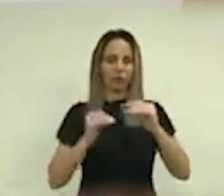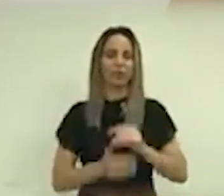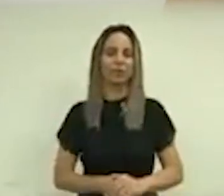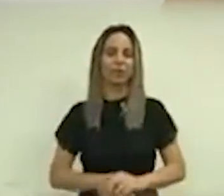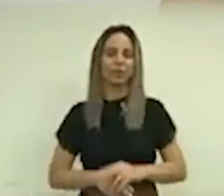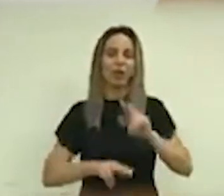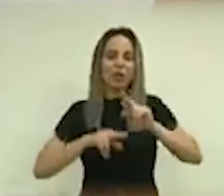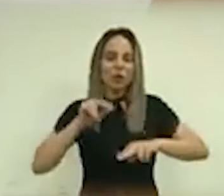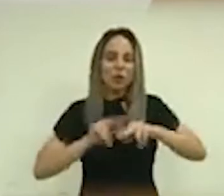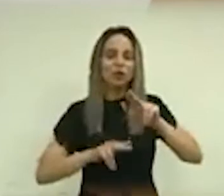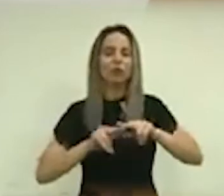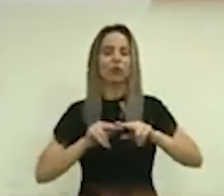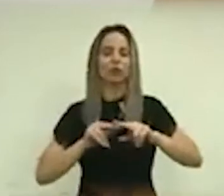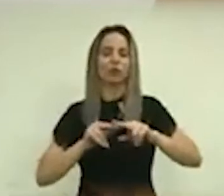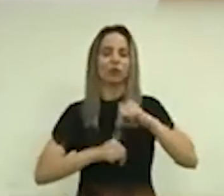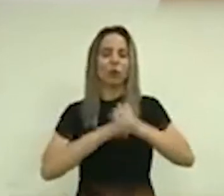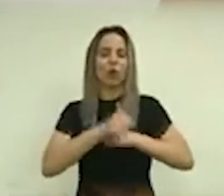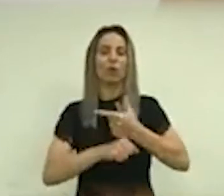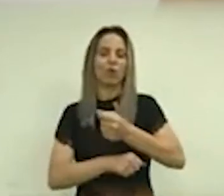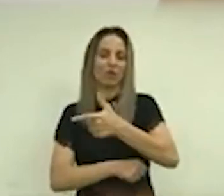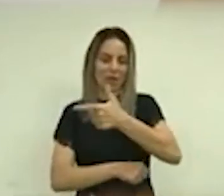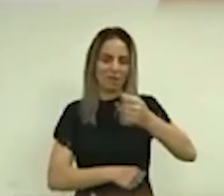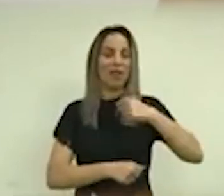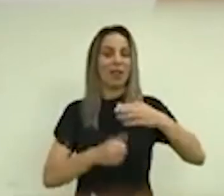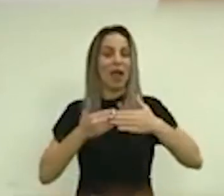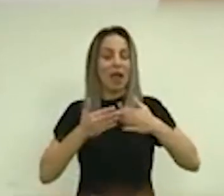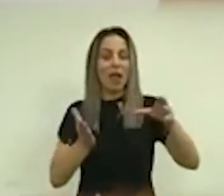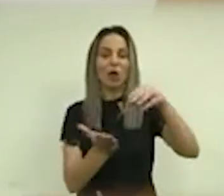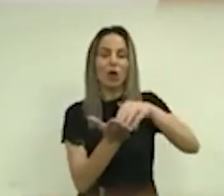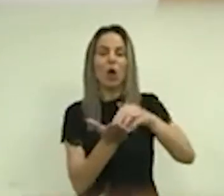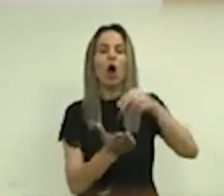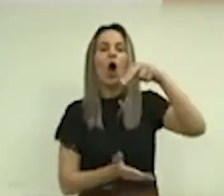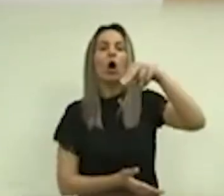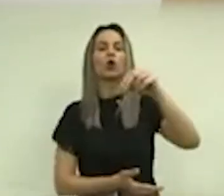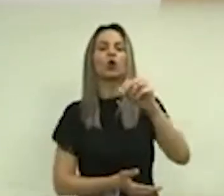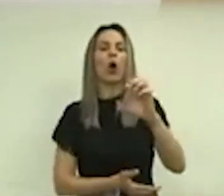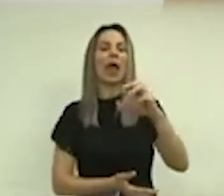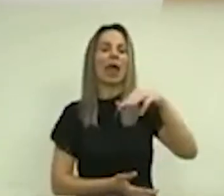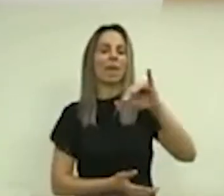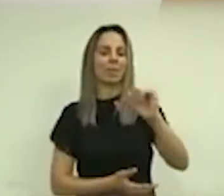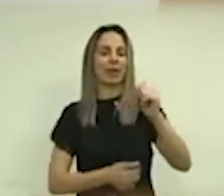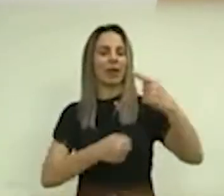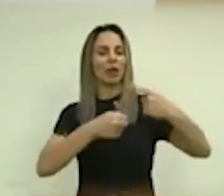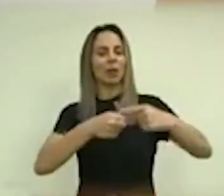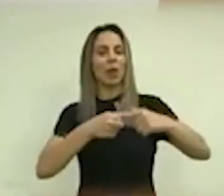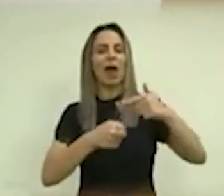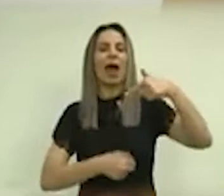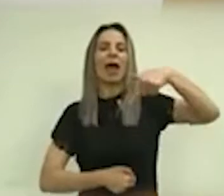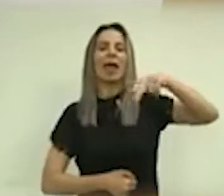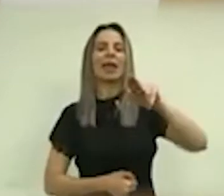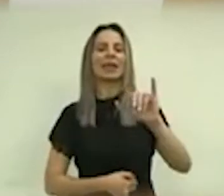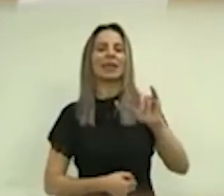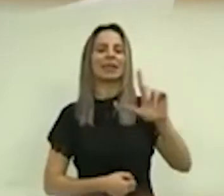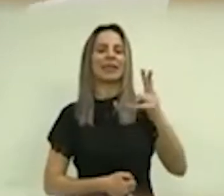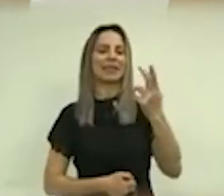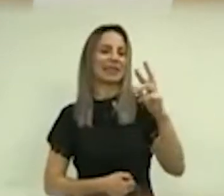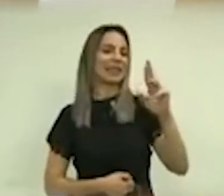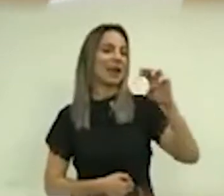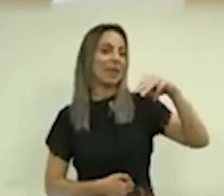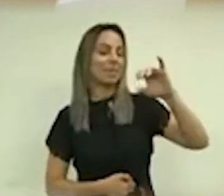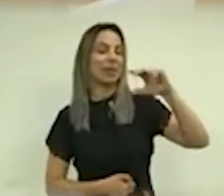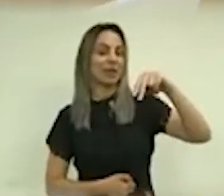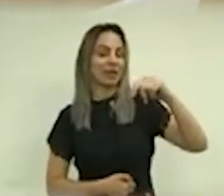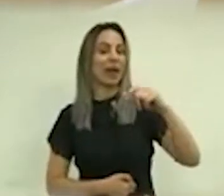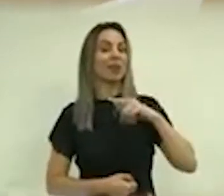de 2020, o município de Praia Grande realizou a inauguração da USAFA Noêmia, localizada no bairro Guilhermina, com capacidade de atendimento para